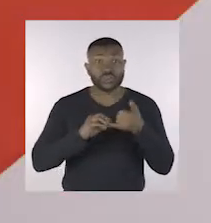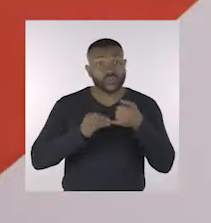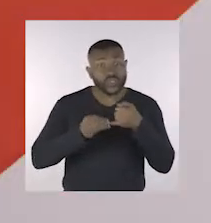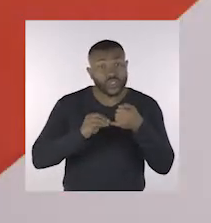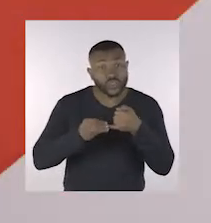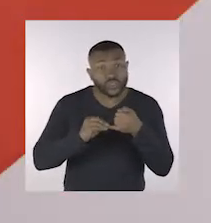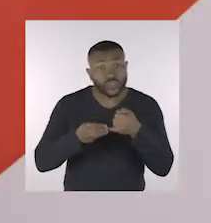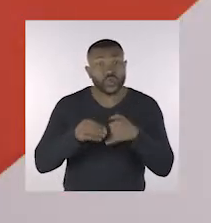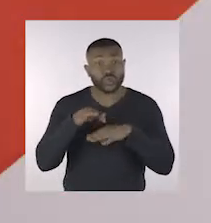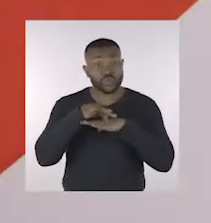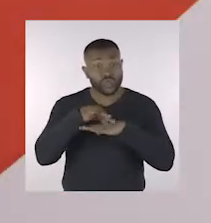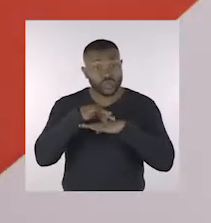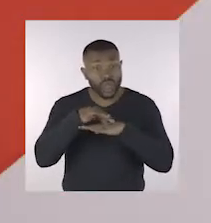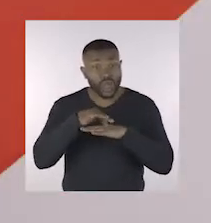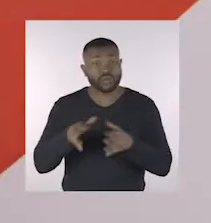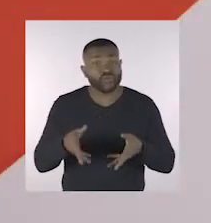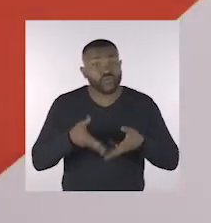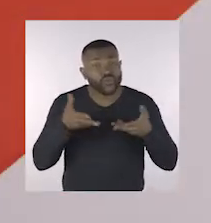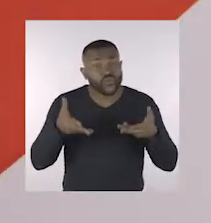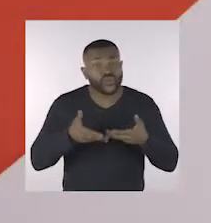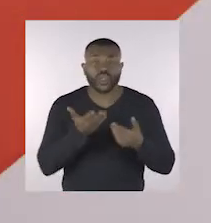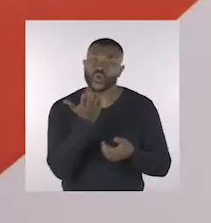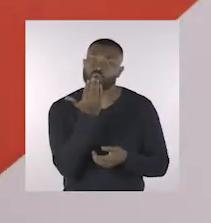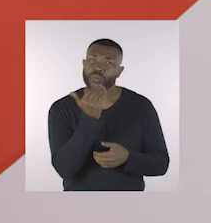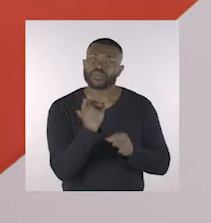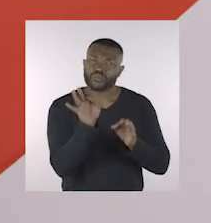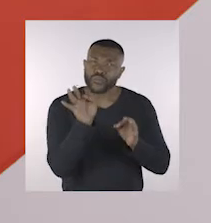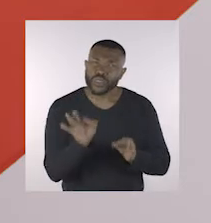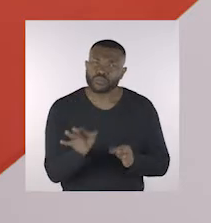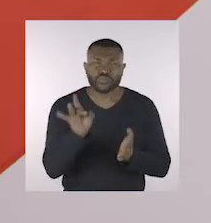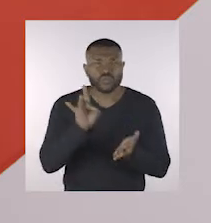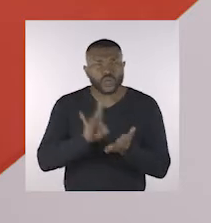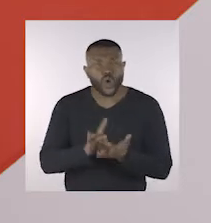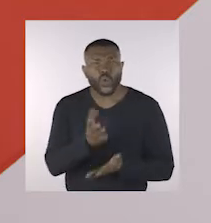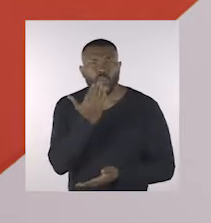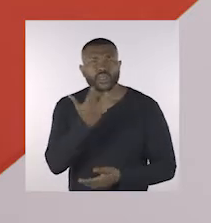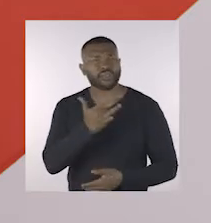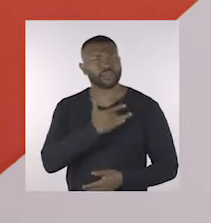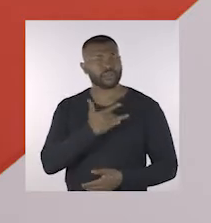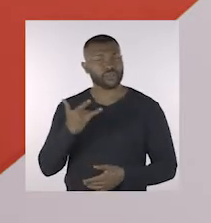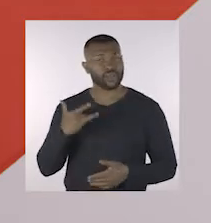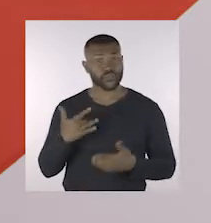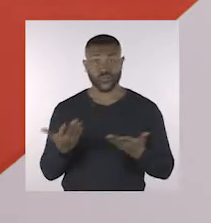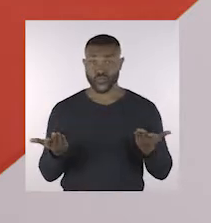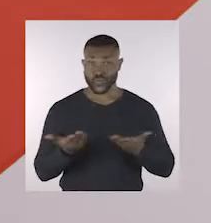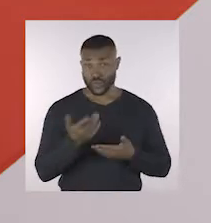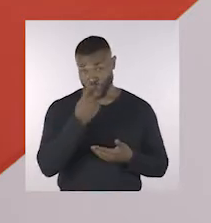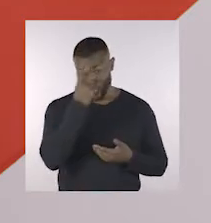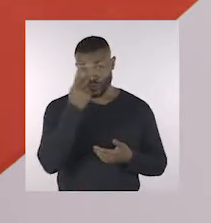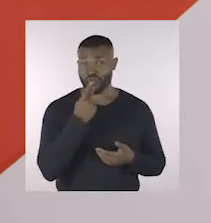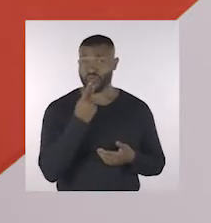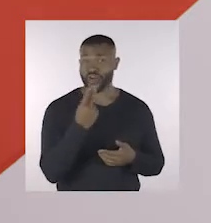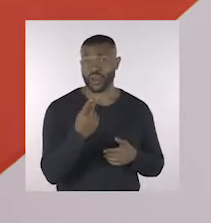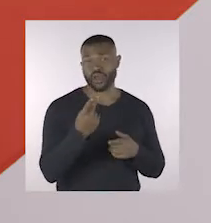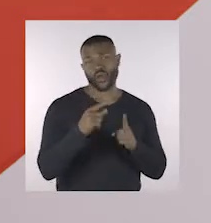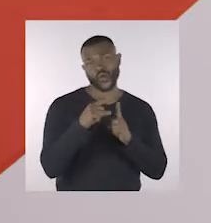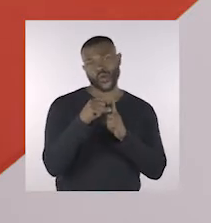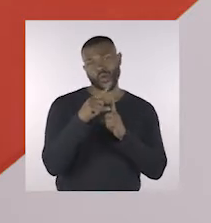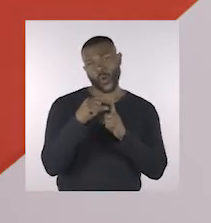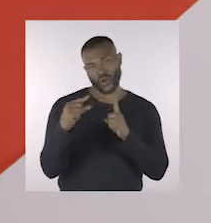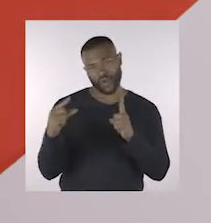suco de laranja natural frutas e suplementação é verdade legal educação saudável Hoje o pessoal até fala